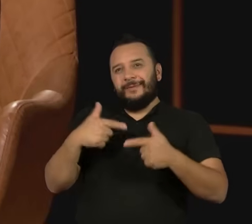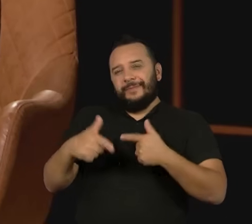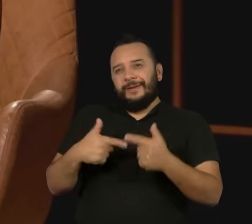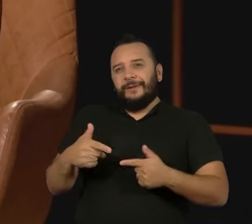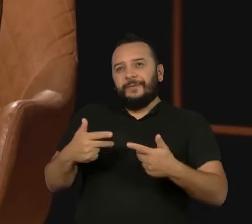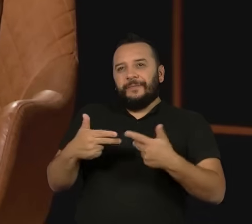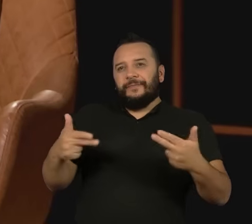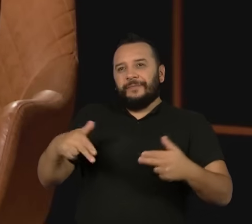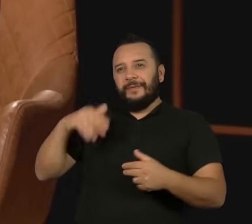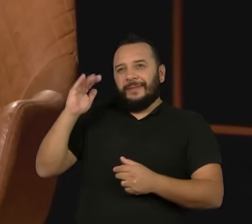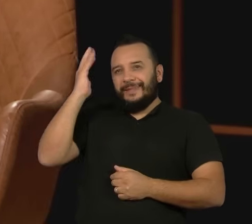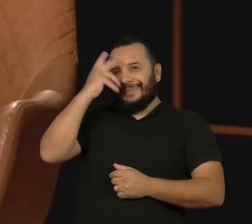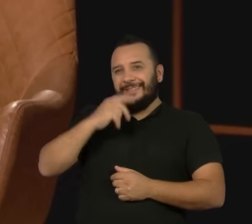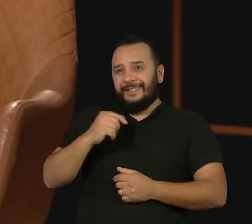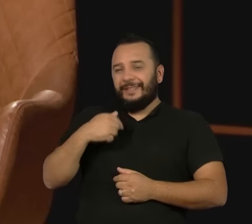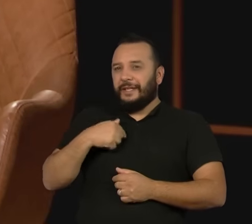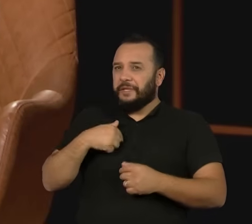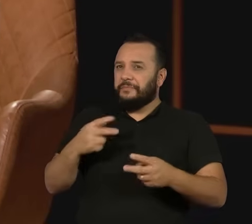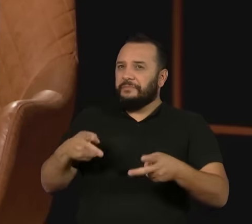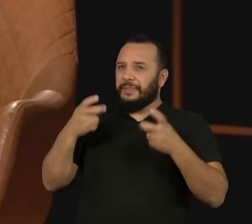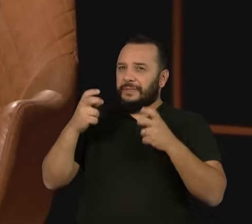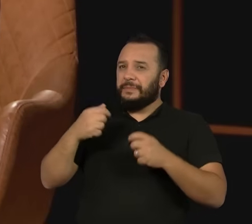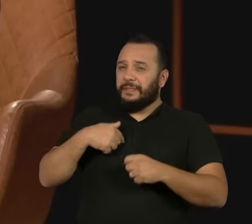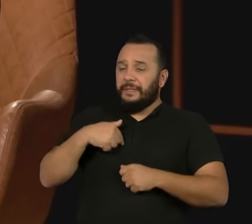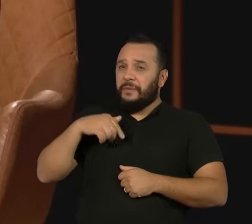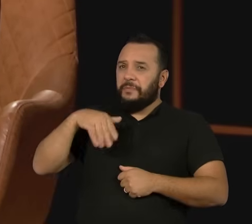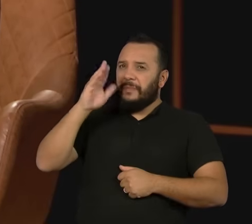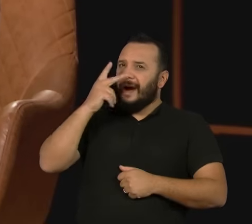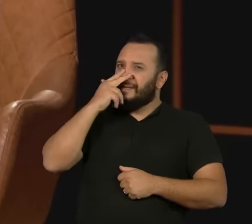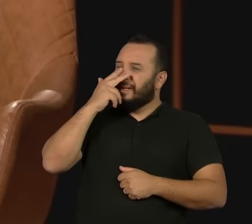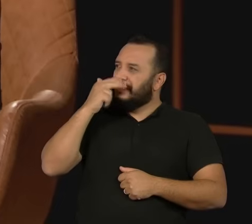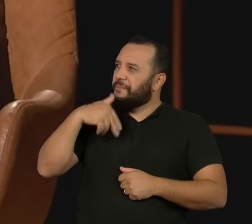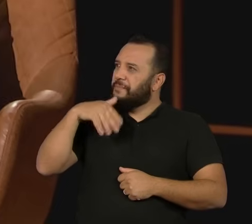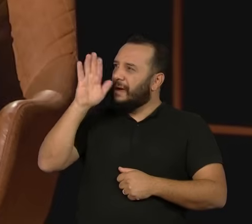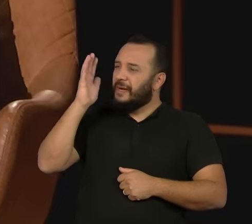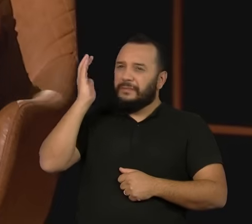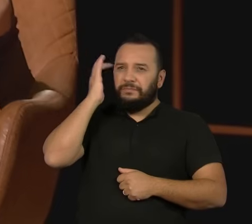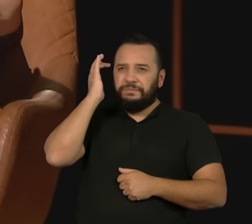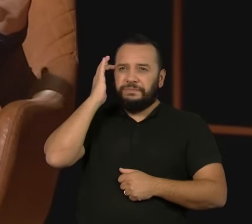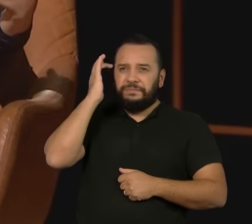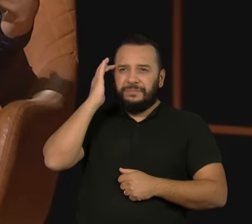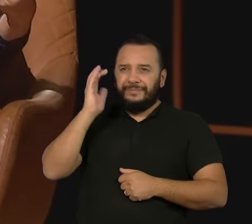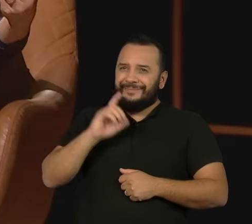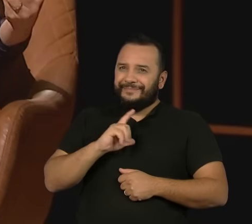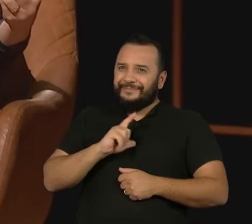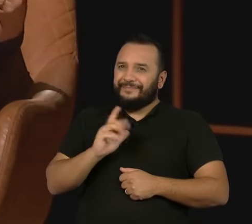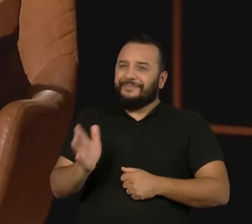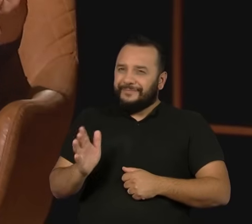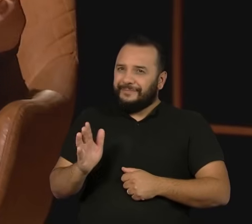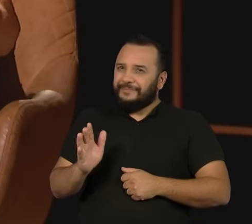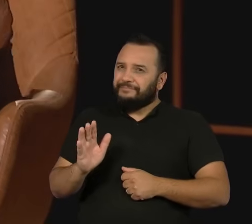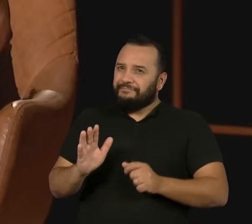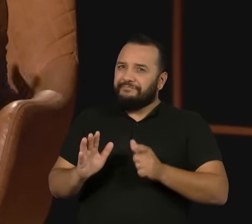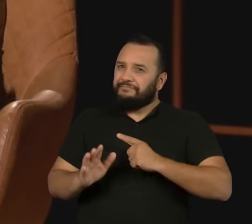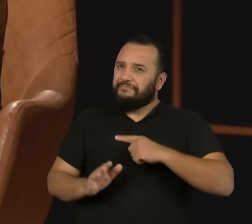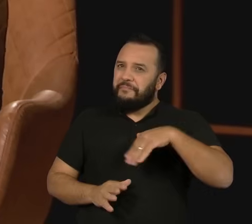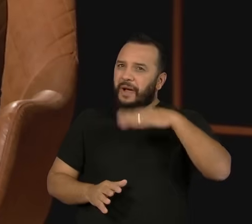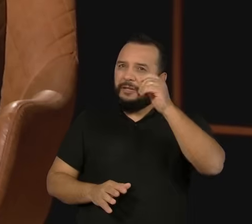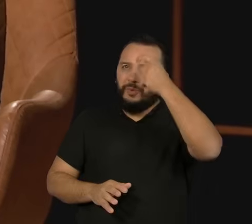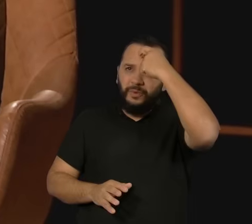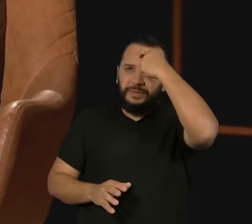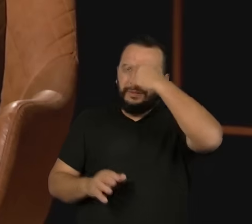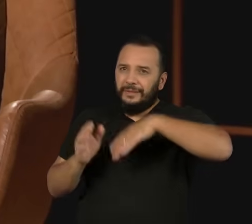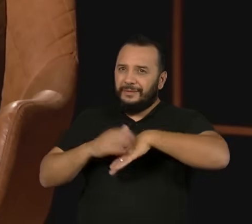mesma consigo perceber a minha maturidade, sabe? De tudo, de ter mais consciência de tudo que você